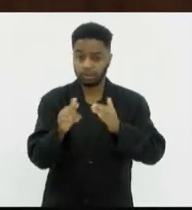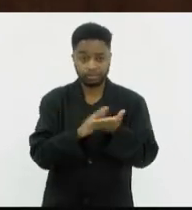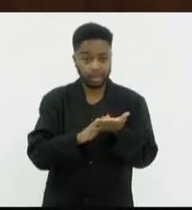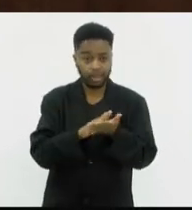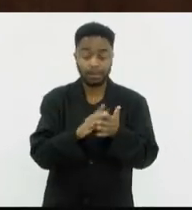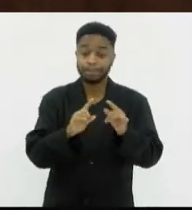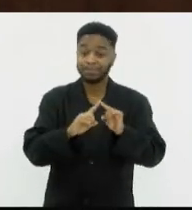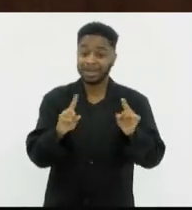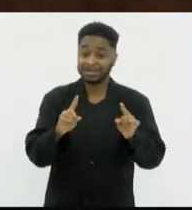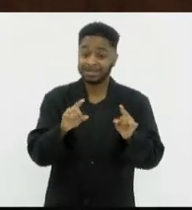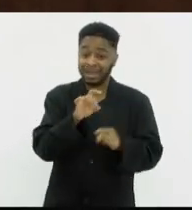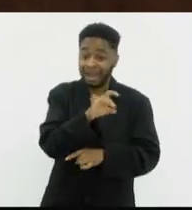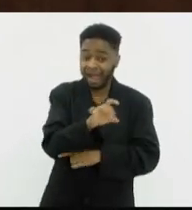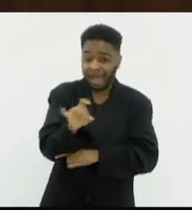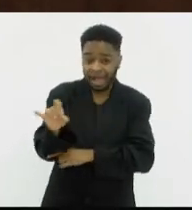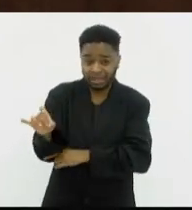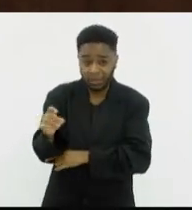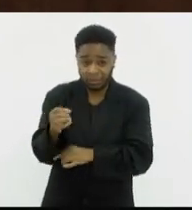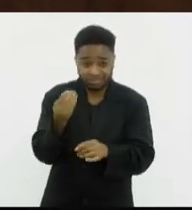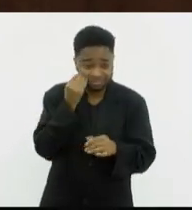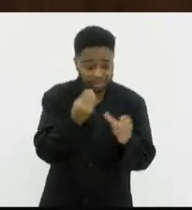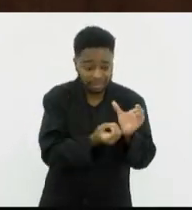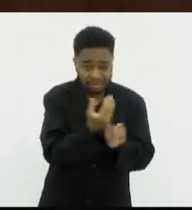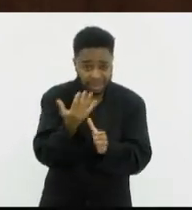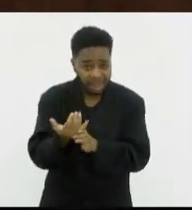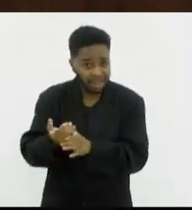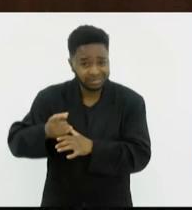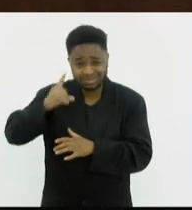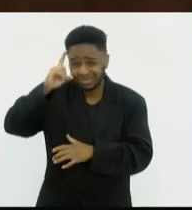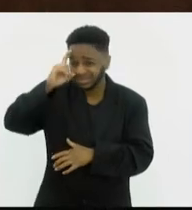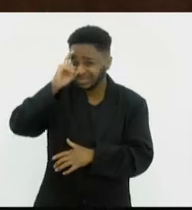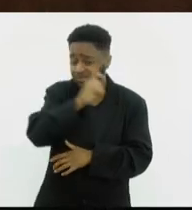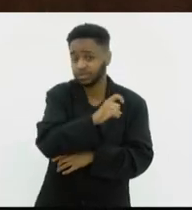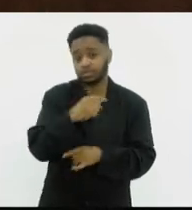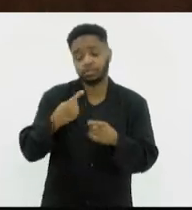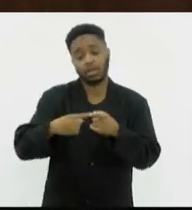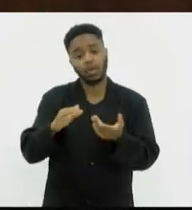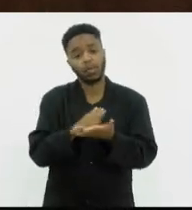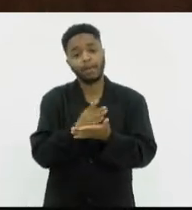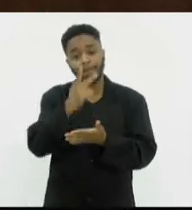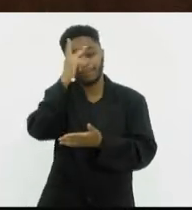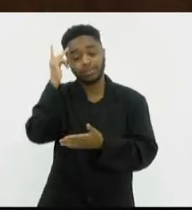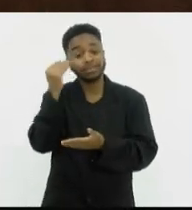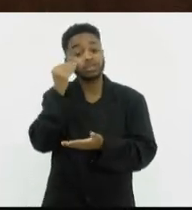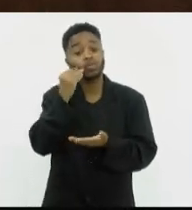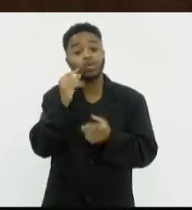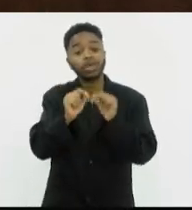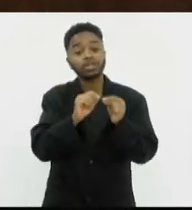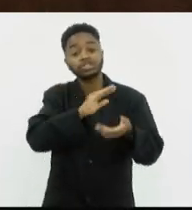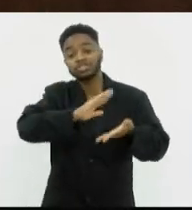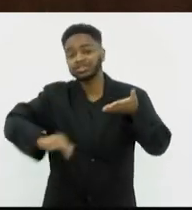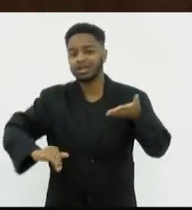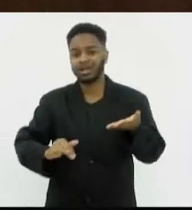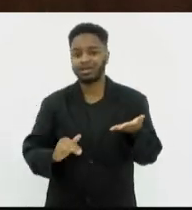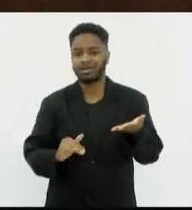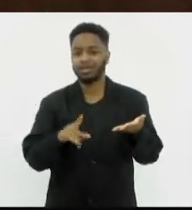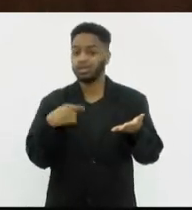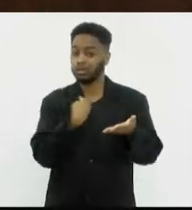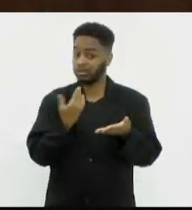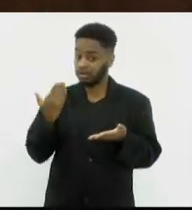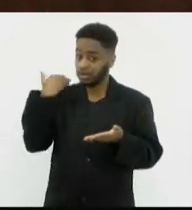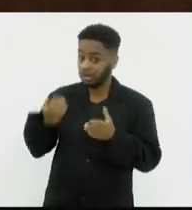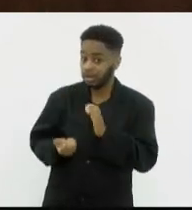para criar cada unidade foi uma guerra. As pessoas não... Não, e tem gente aqui querendo desfazer as unidades que nós